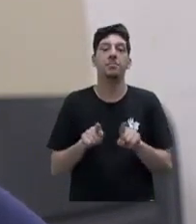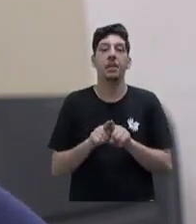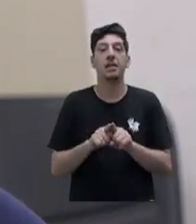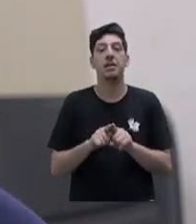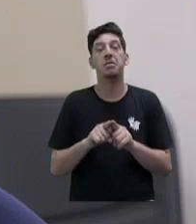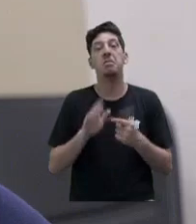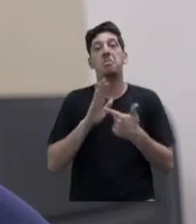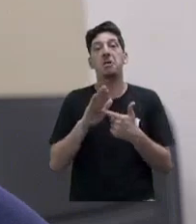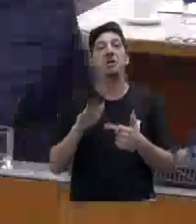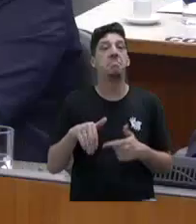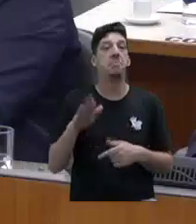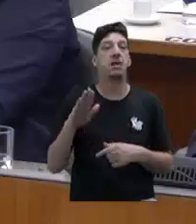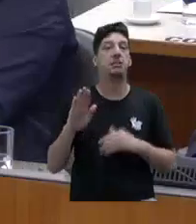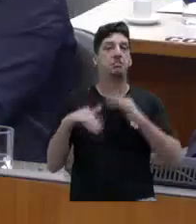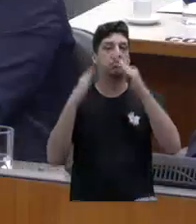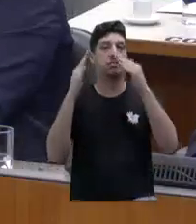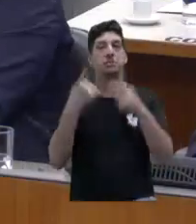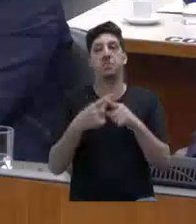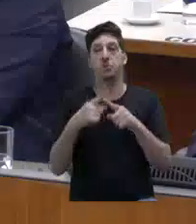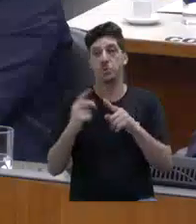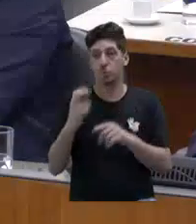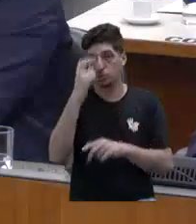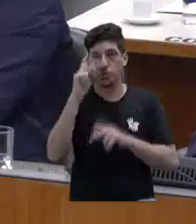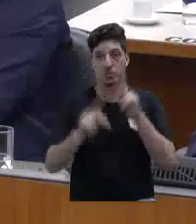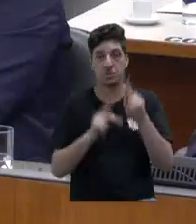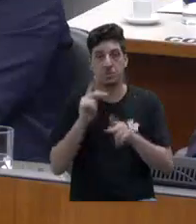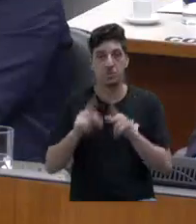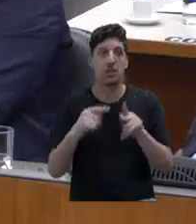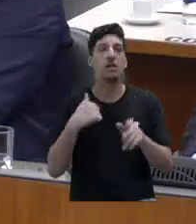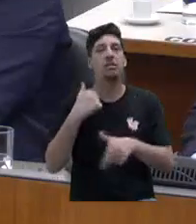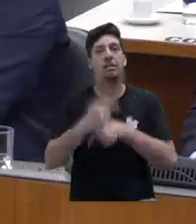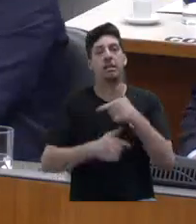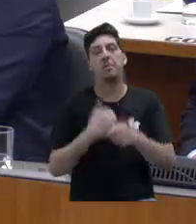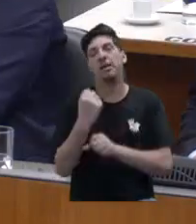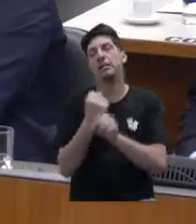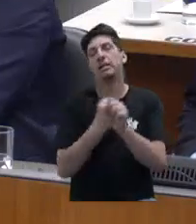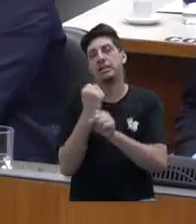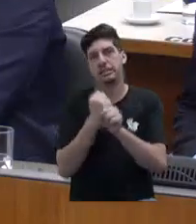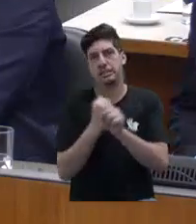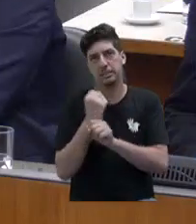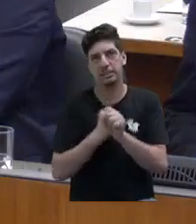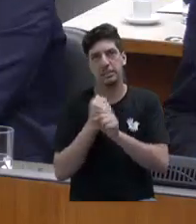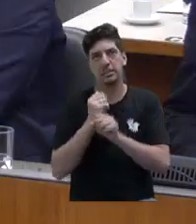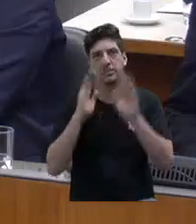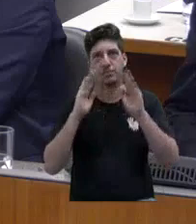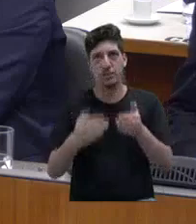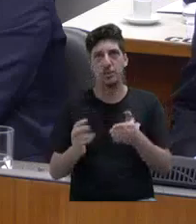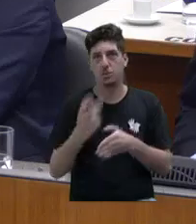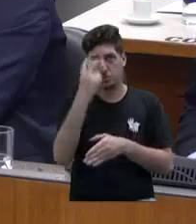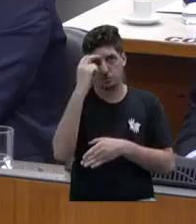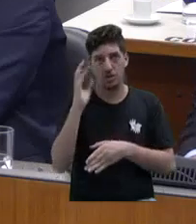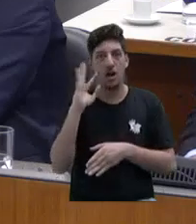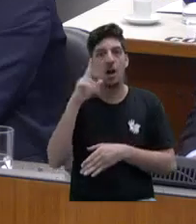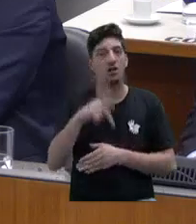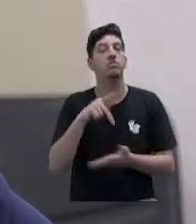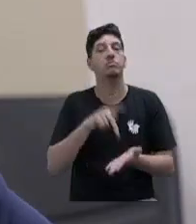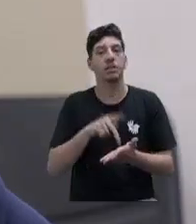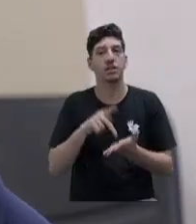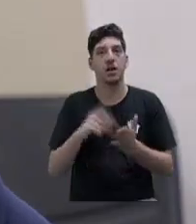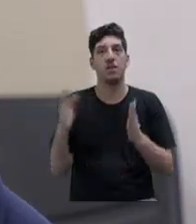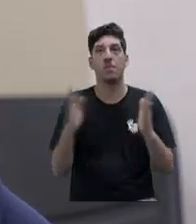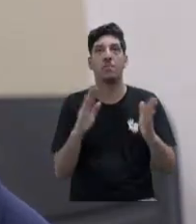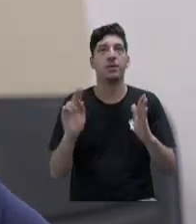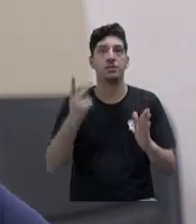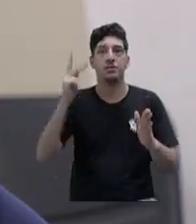o maior avanço, é que a cultura popular, e eu trabalho há muitos anos com a cultura, e eu realmente acho que nós estamos num momento